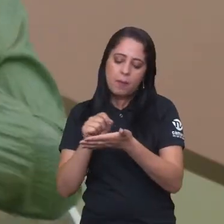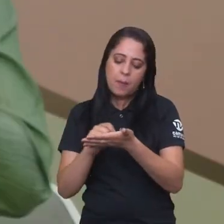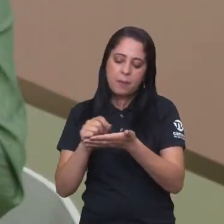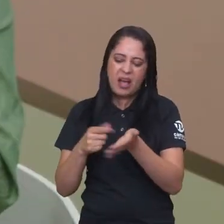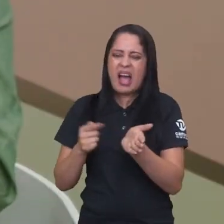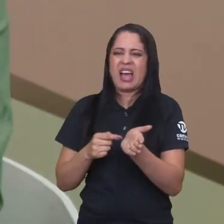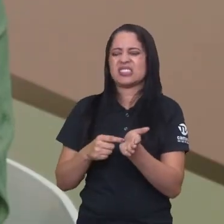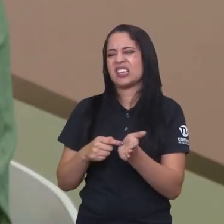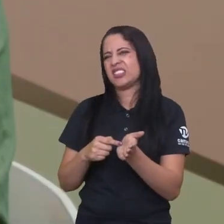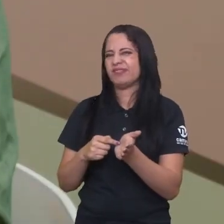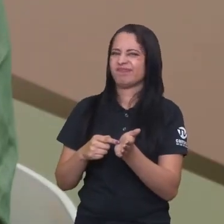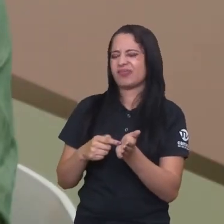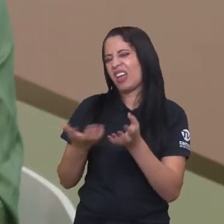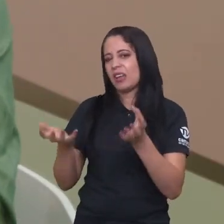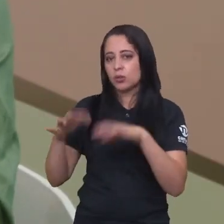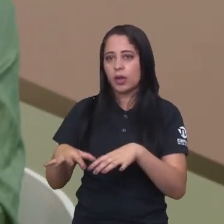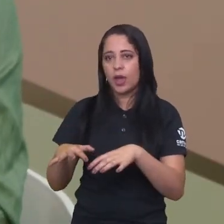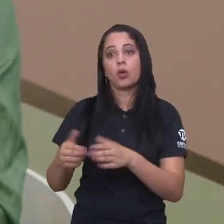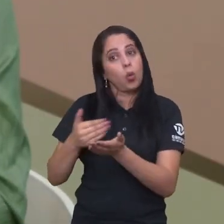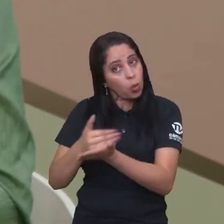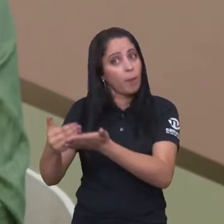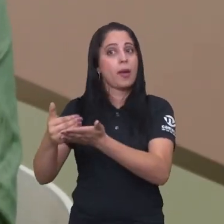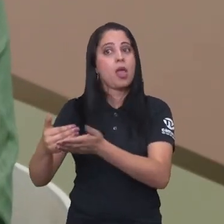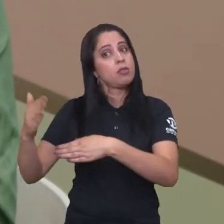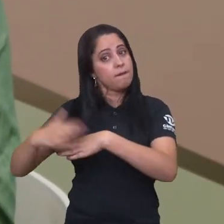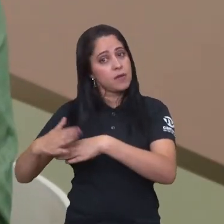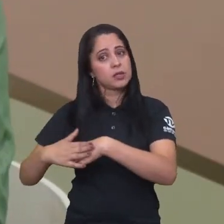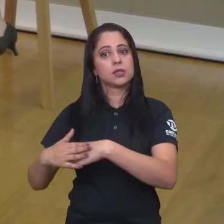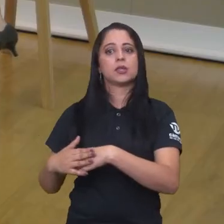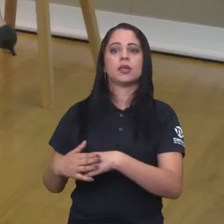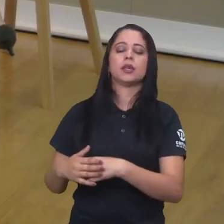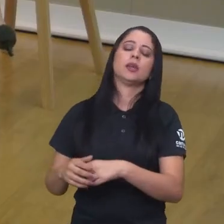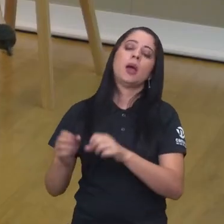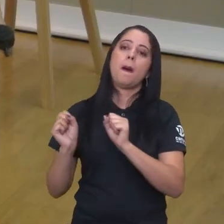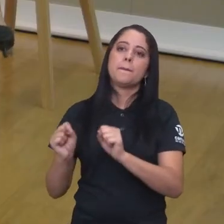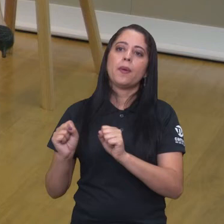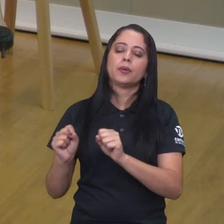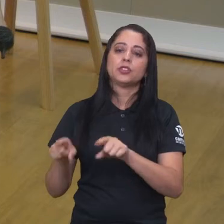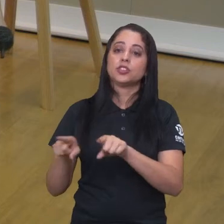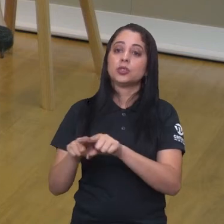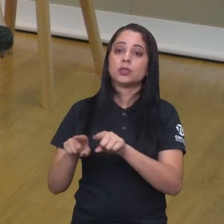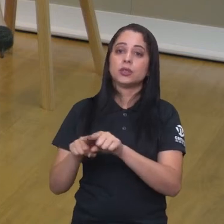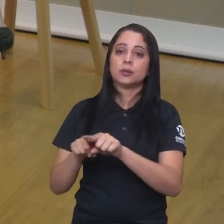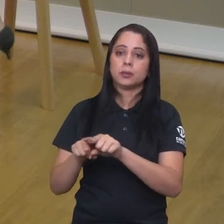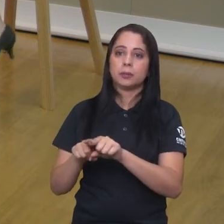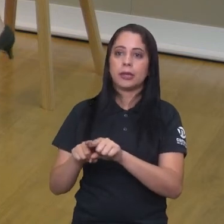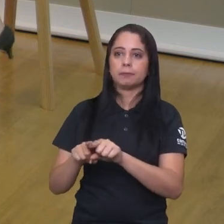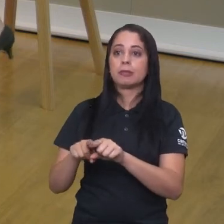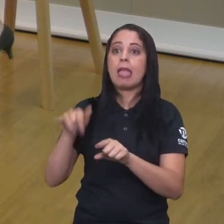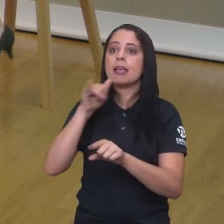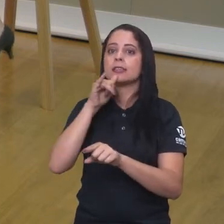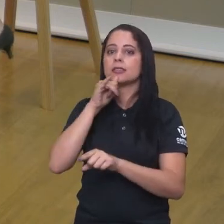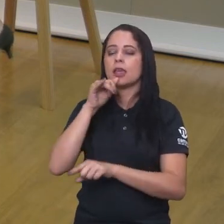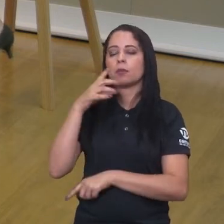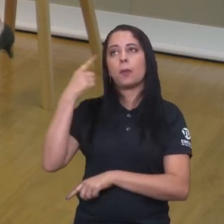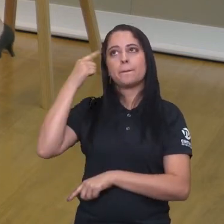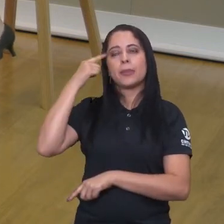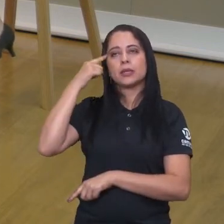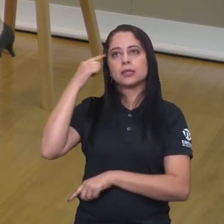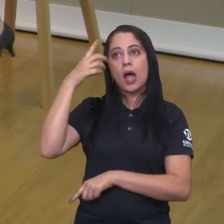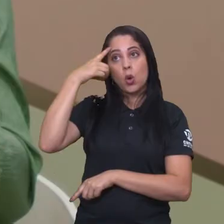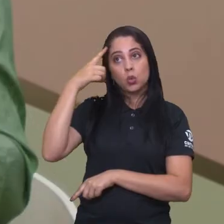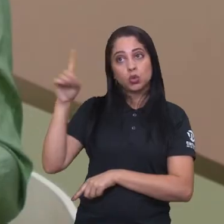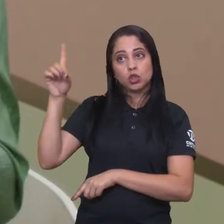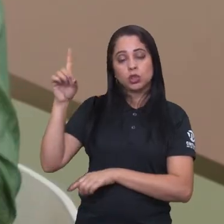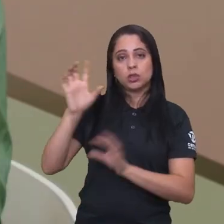gente deixa sempre para depois. Então, a gente pode começar com ela. Mais difícil. Entendeu? Isso. A gente pode começar olhando para o nosso dia